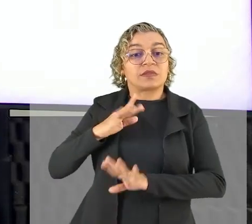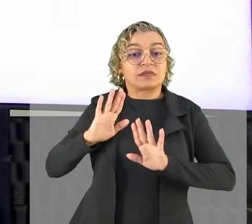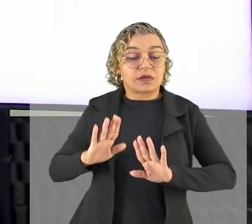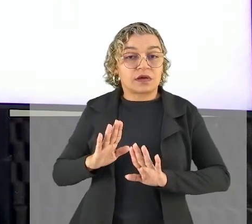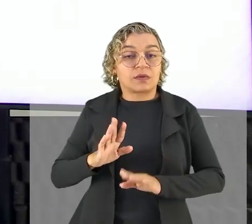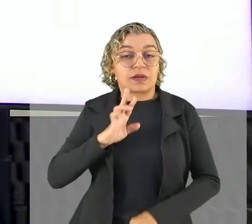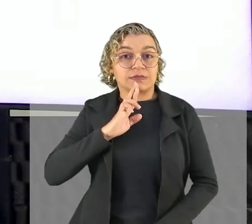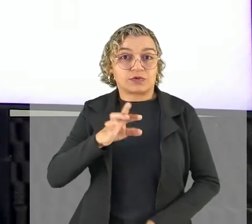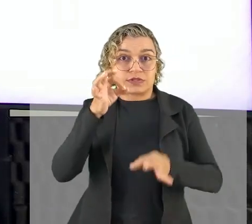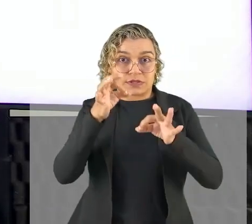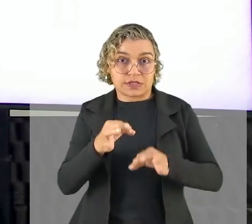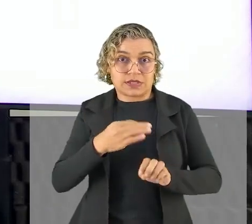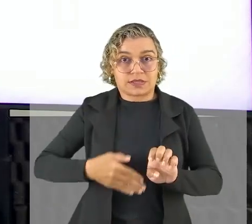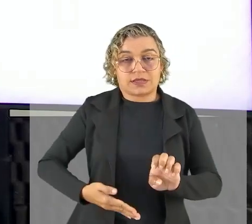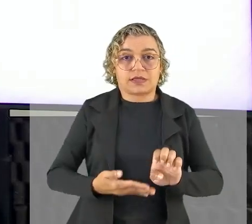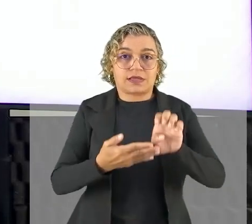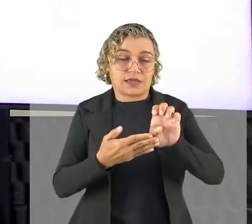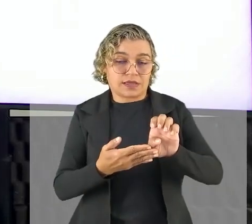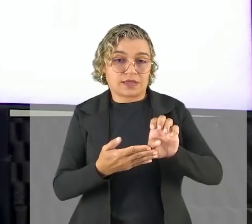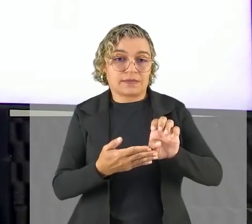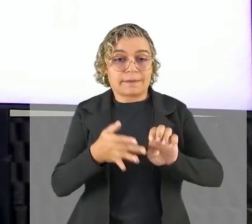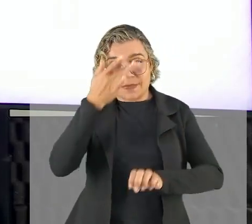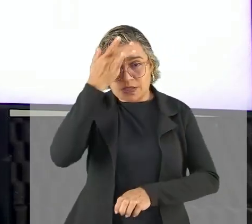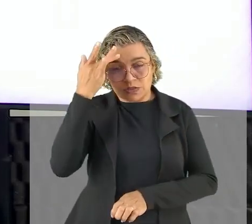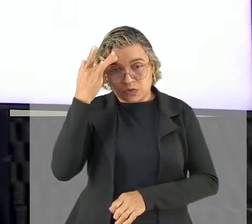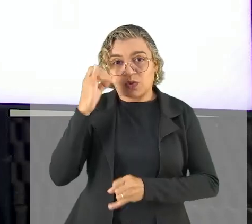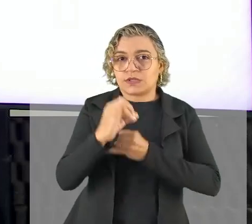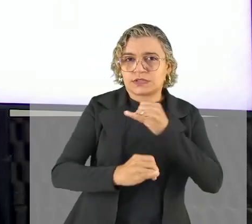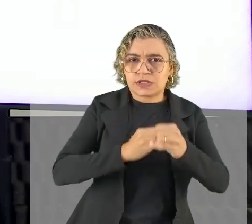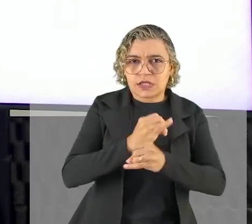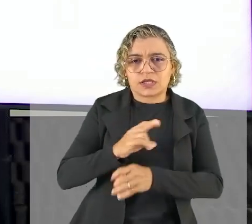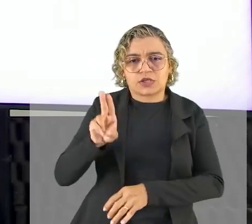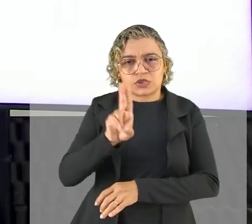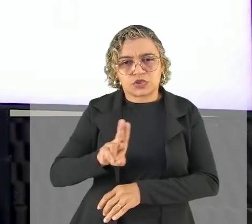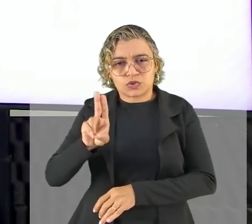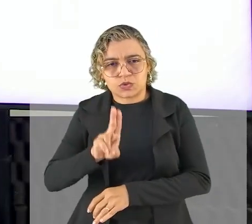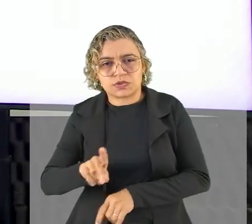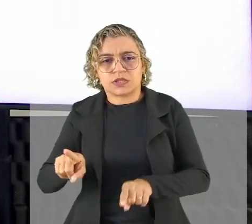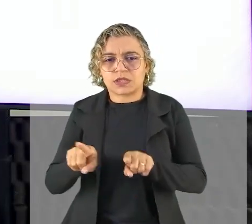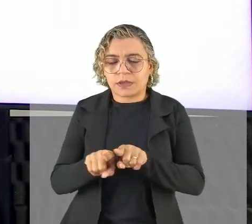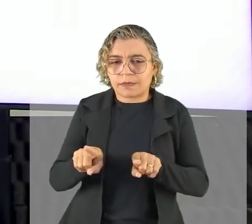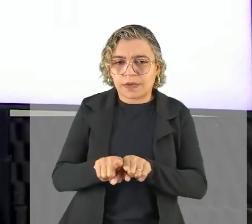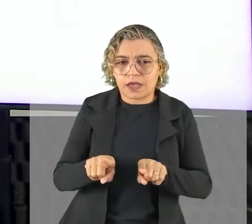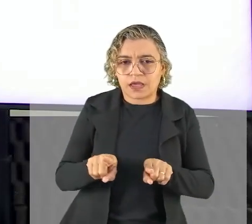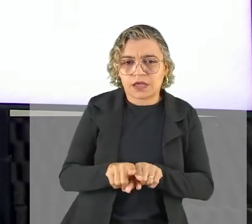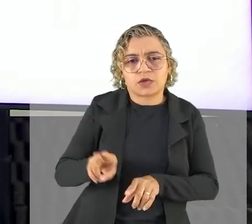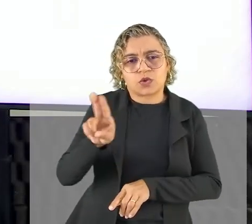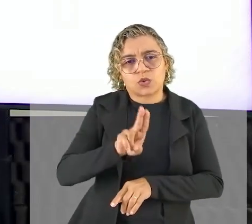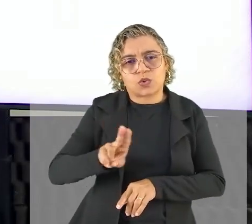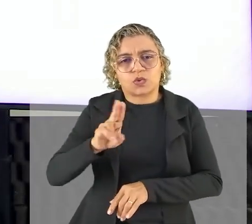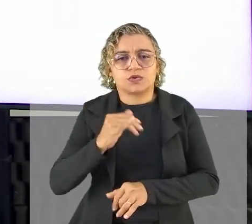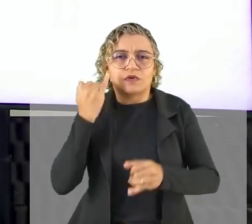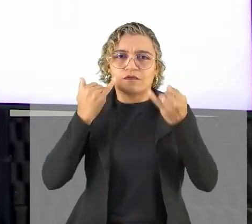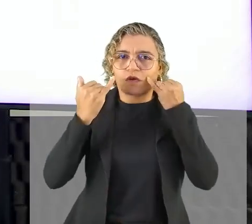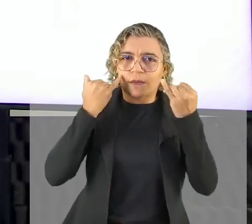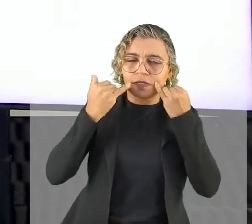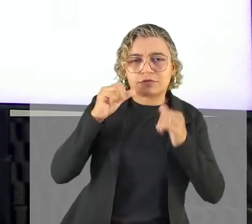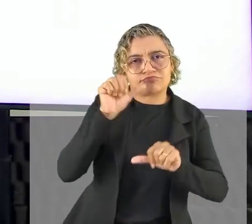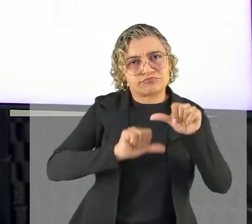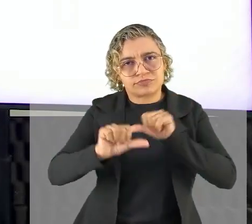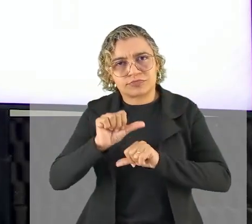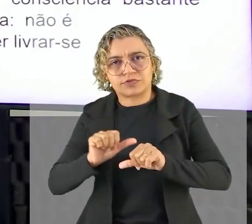correta é a letra E, os internautas e a manipulação de informações nas mídias sociais.